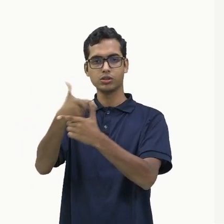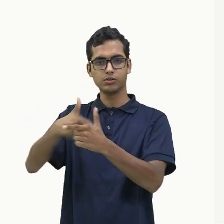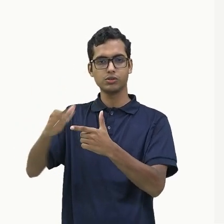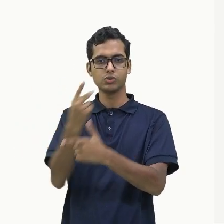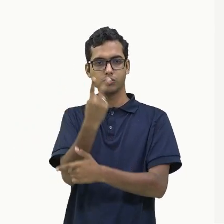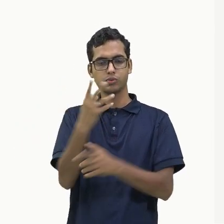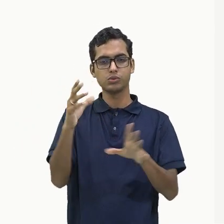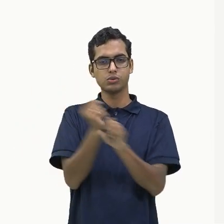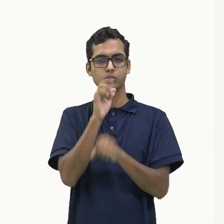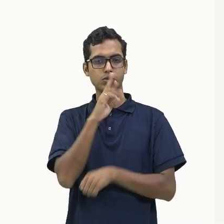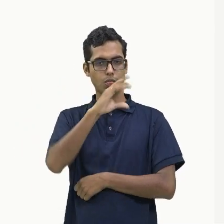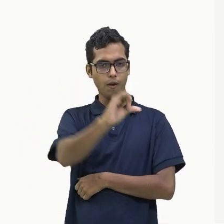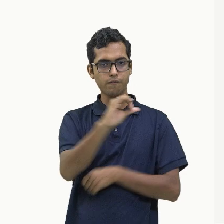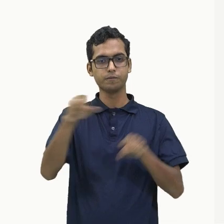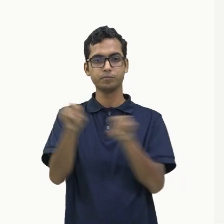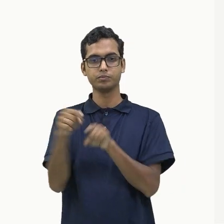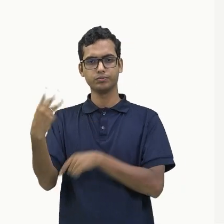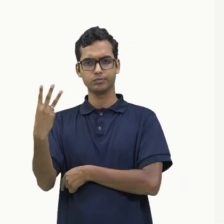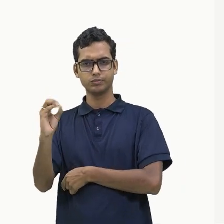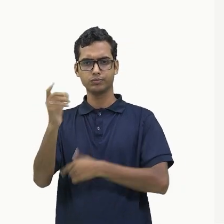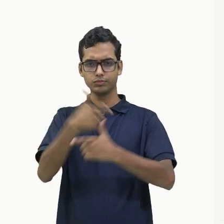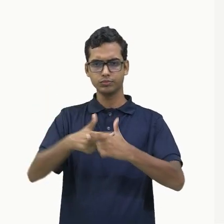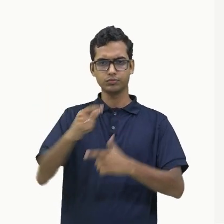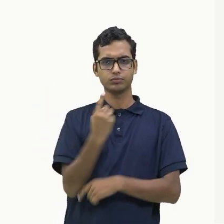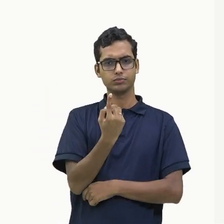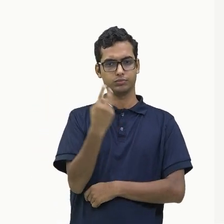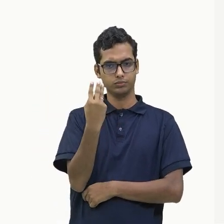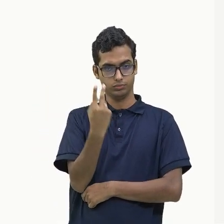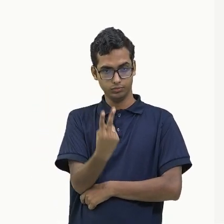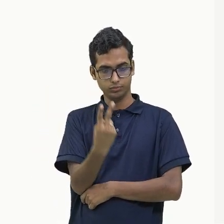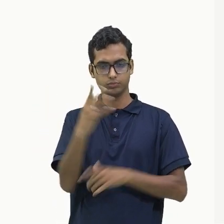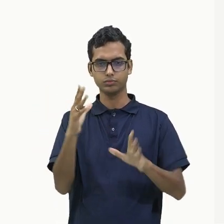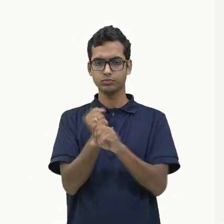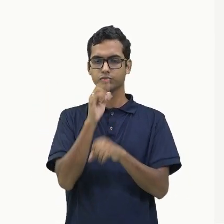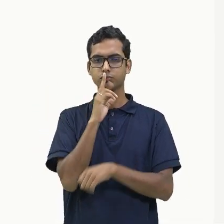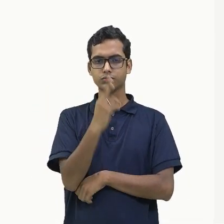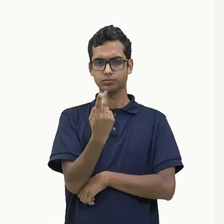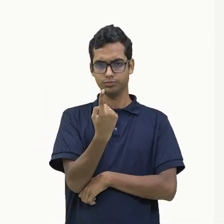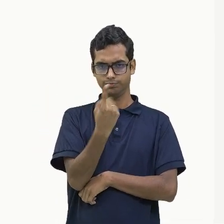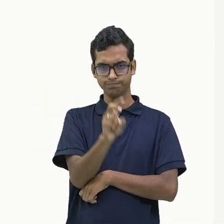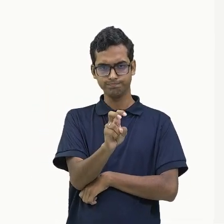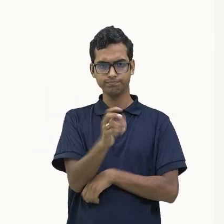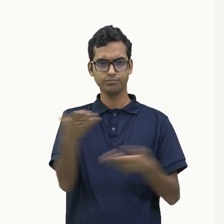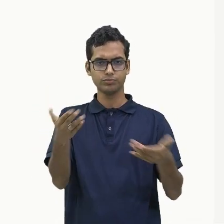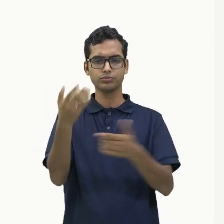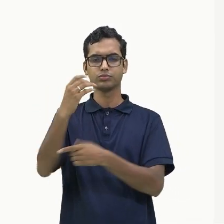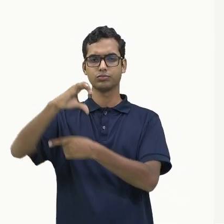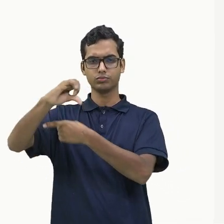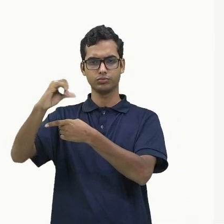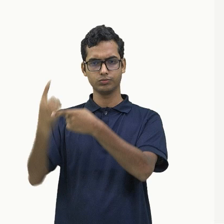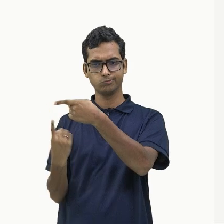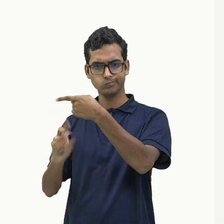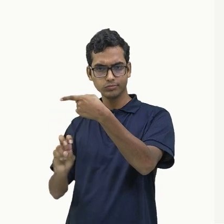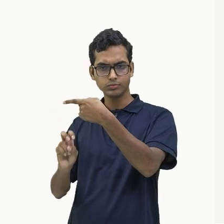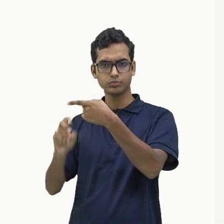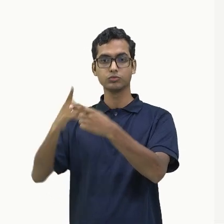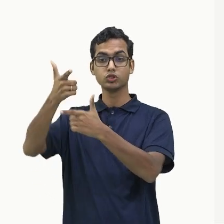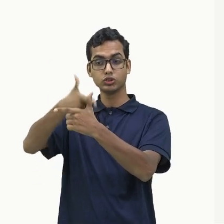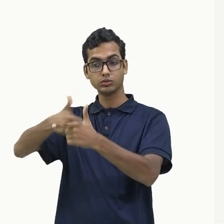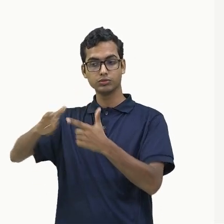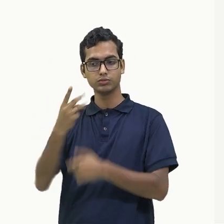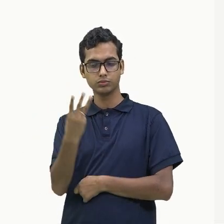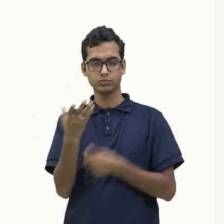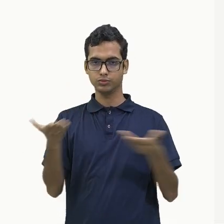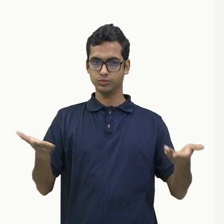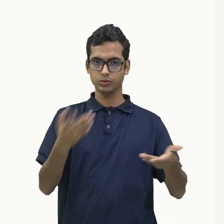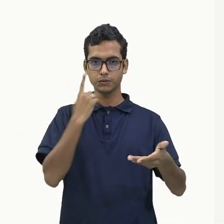mais um pouquinho, ó. Vou simplificar agora por 3. Tanto a parte de cima da razão quanto a parte de baixo. Então vou